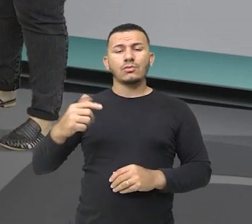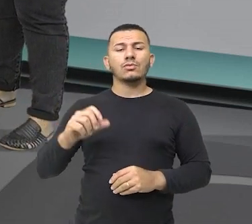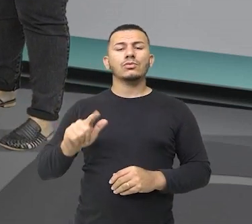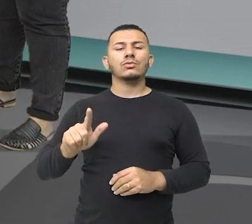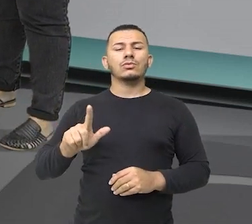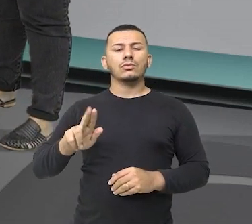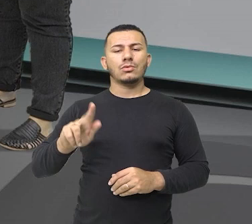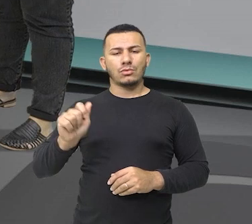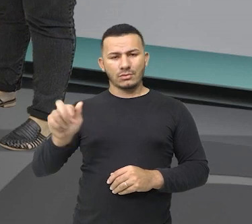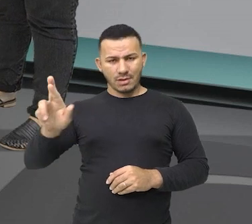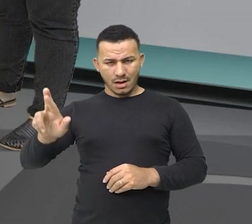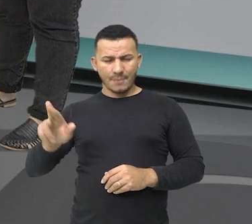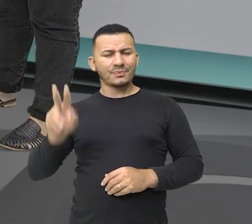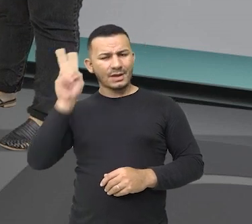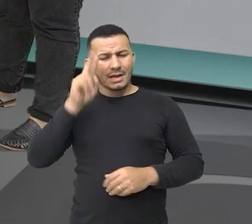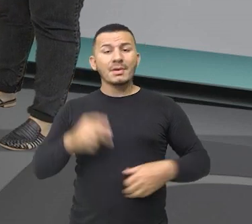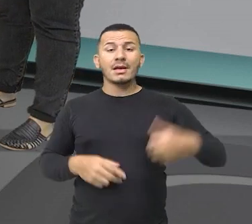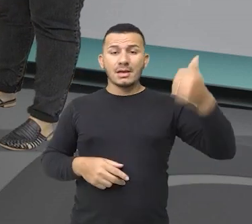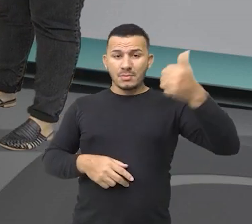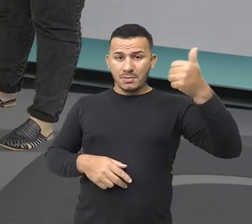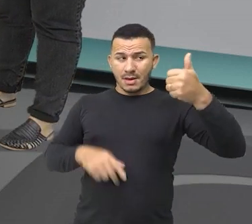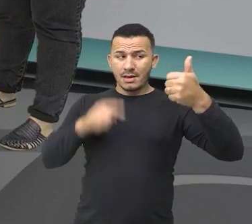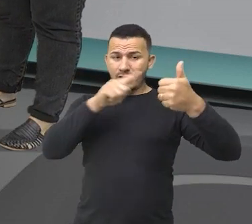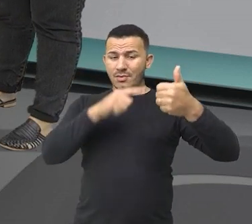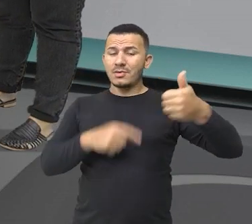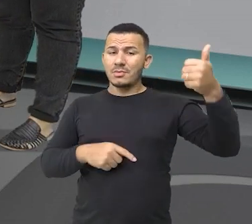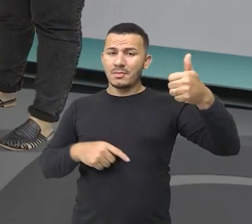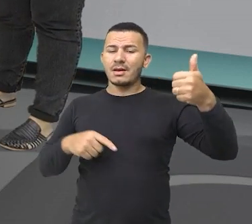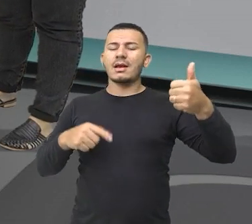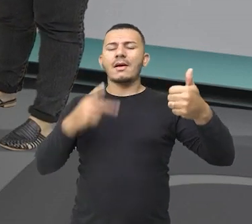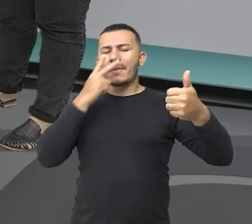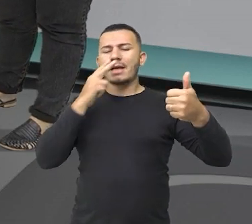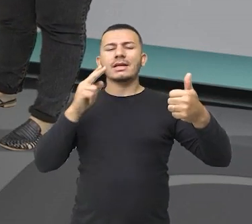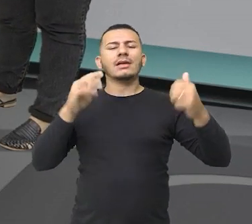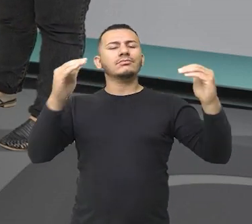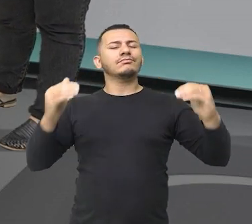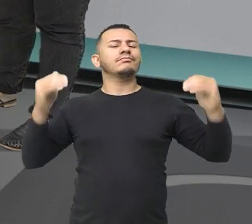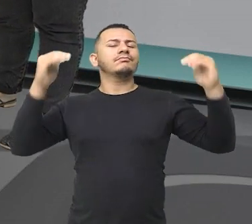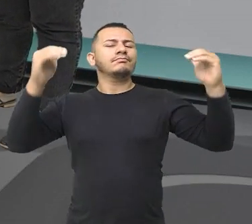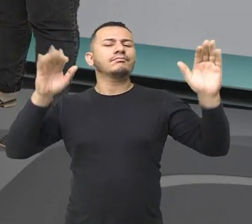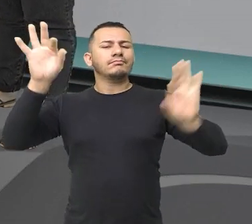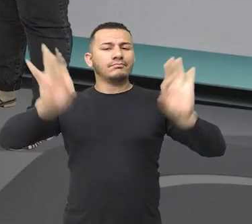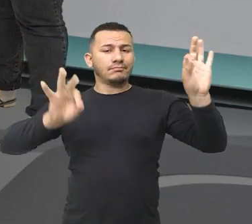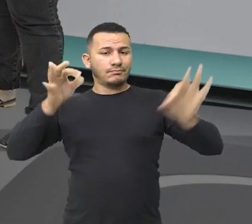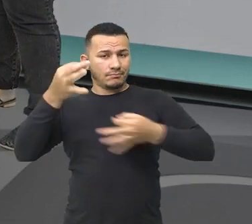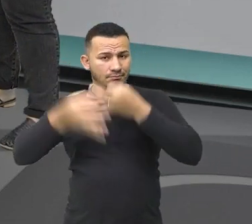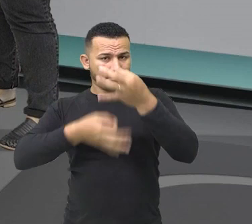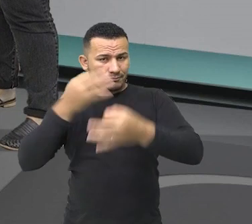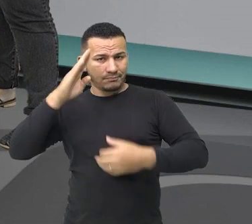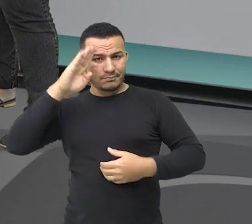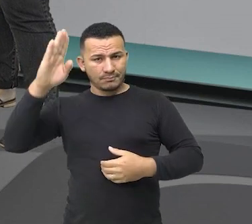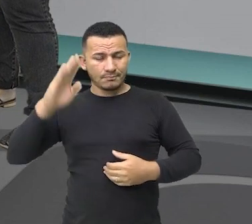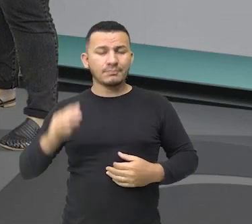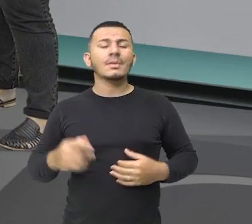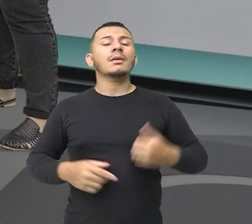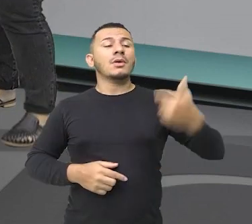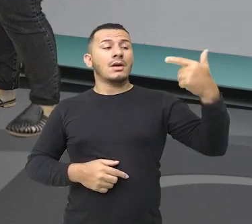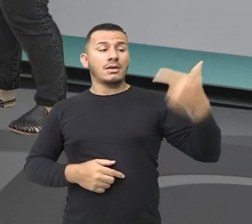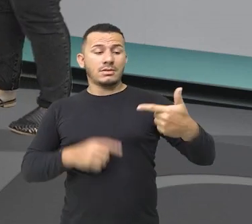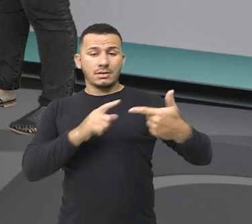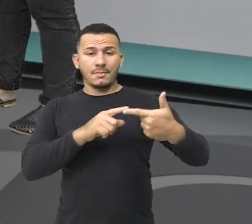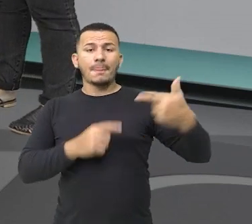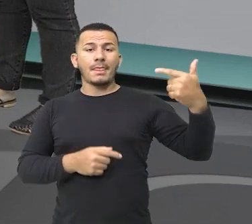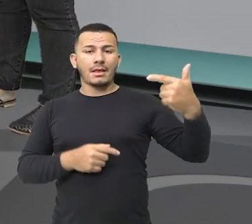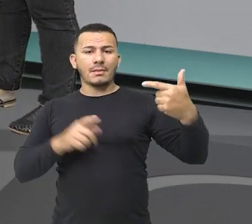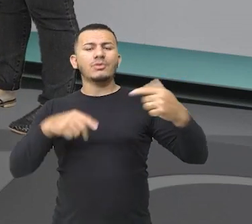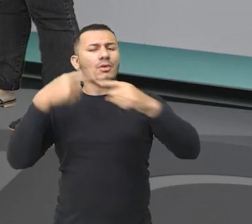primeiro lugar, serve para hierarquizar ou organizar informações. E aí depois veio o porquê